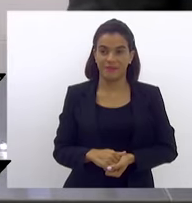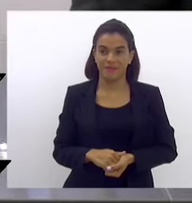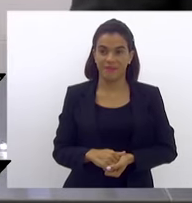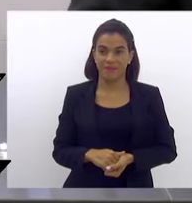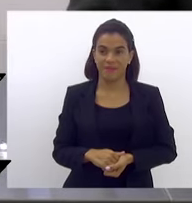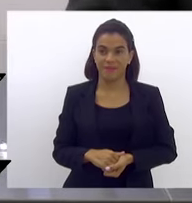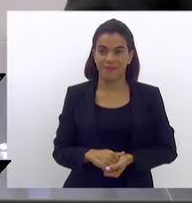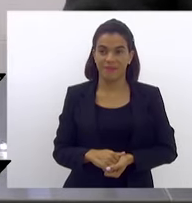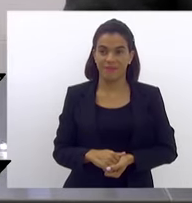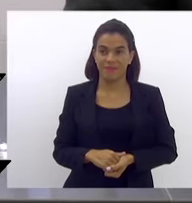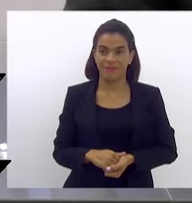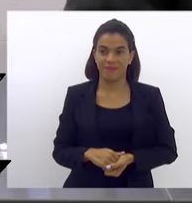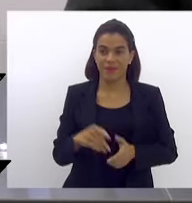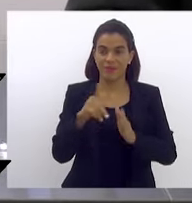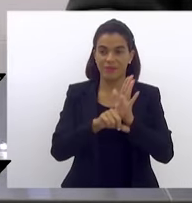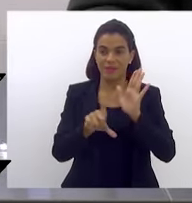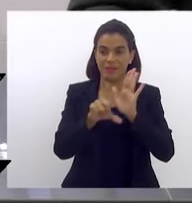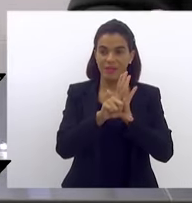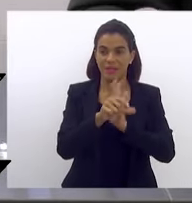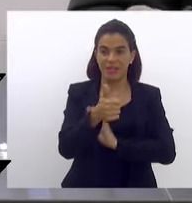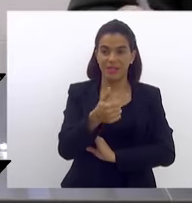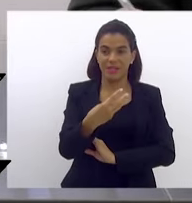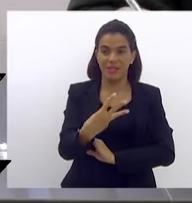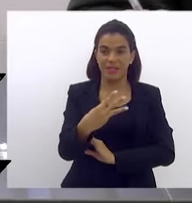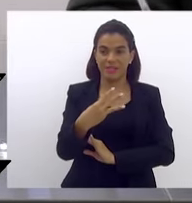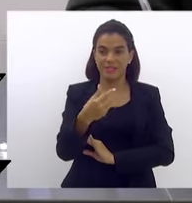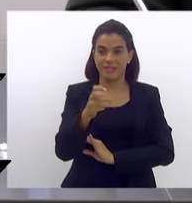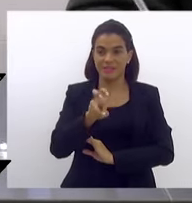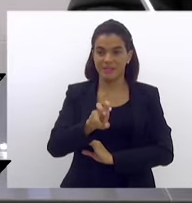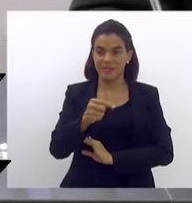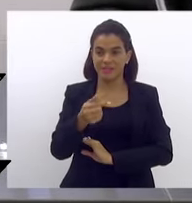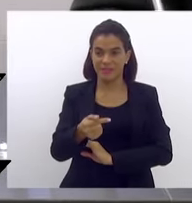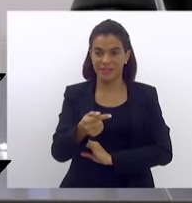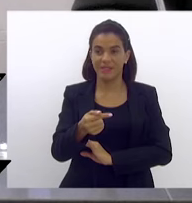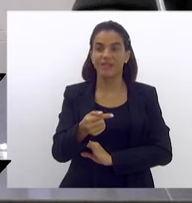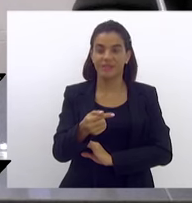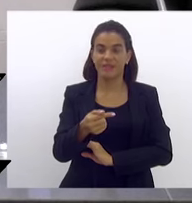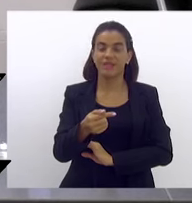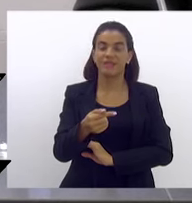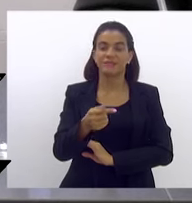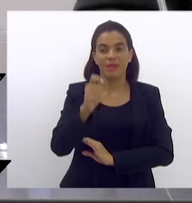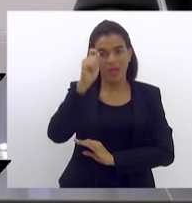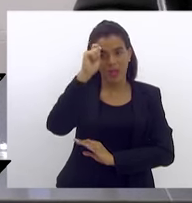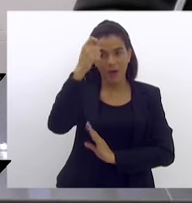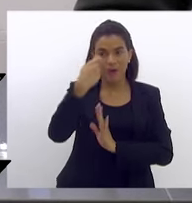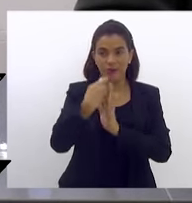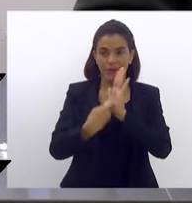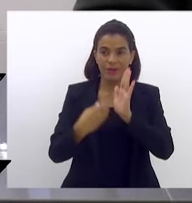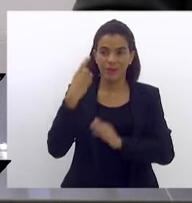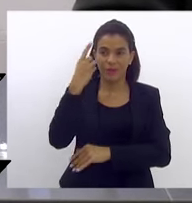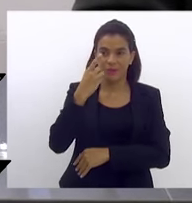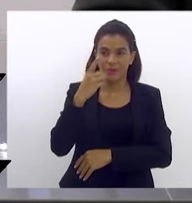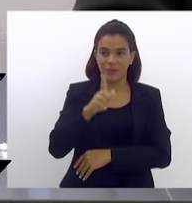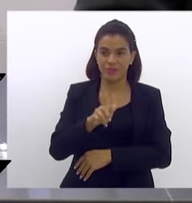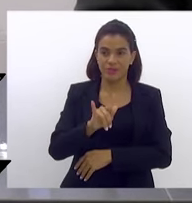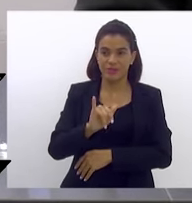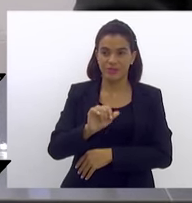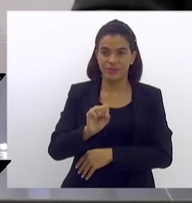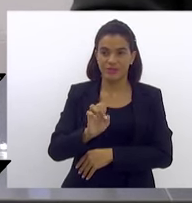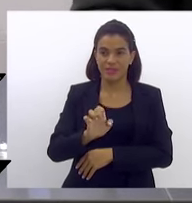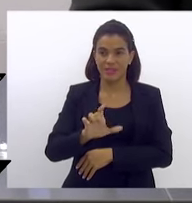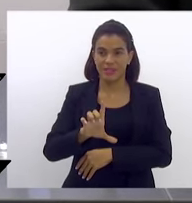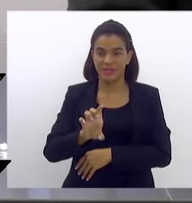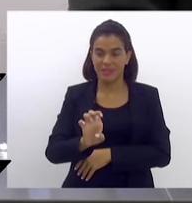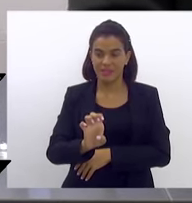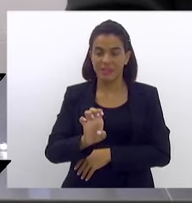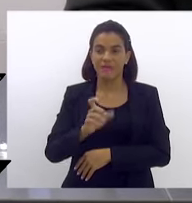pauta projeto de lei número 1357 2023 de autoria da deputada Gisele Monteiro